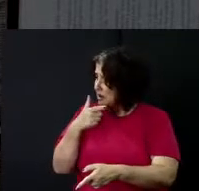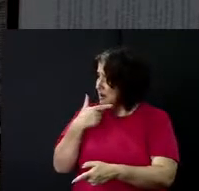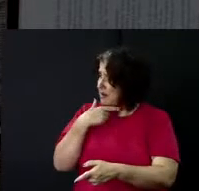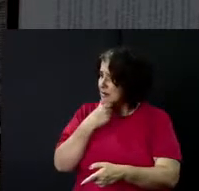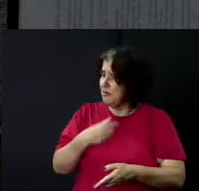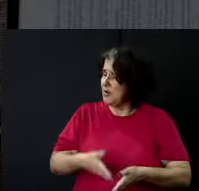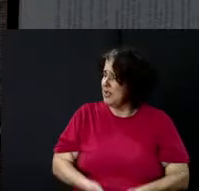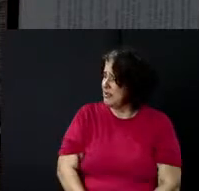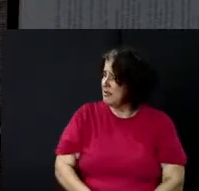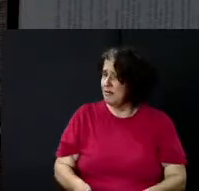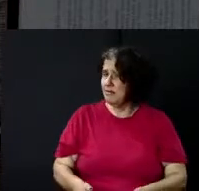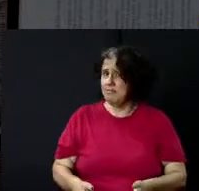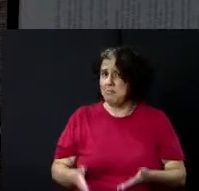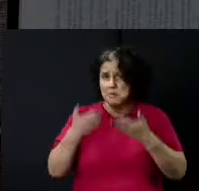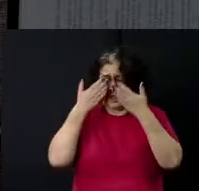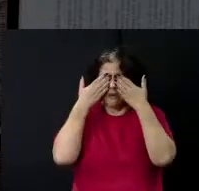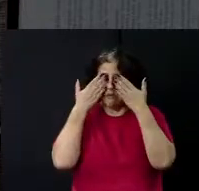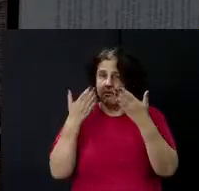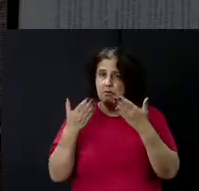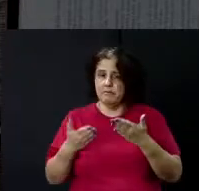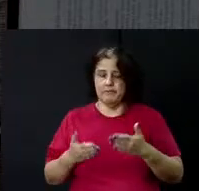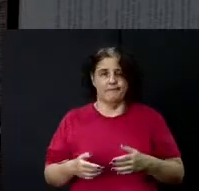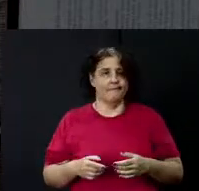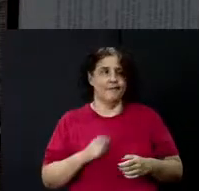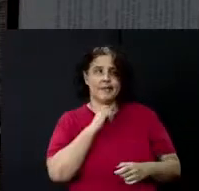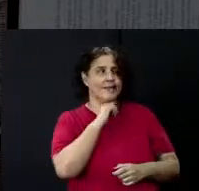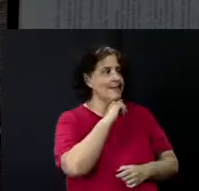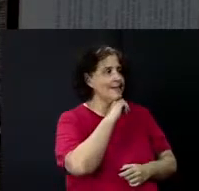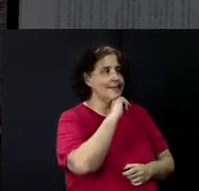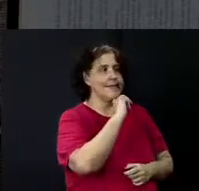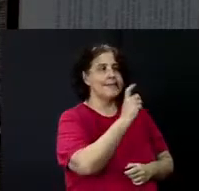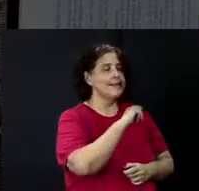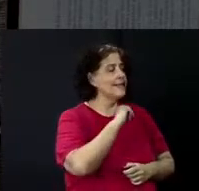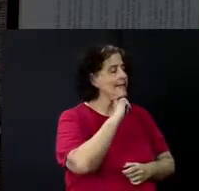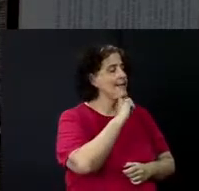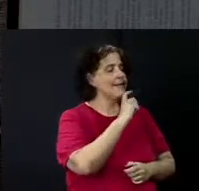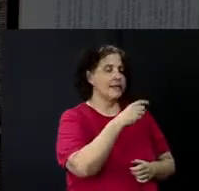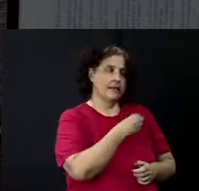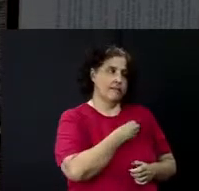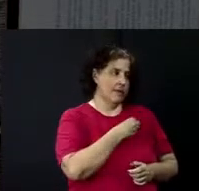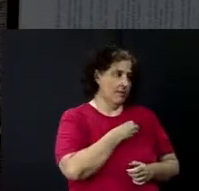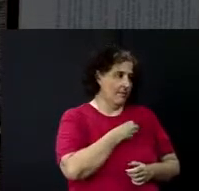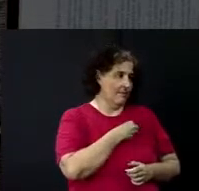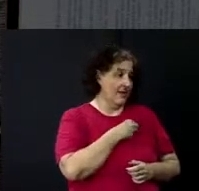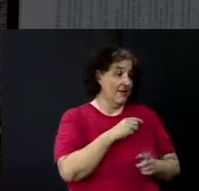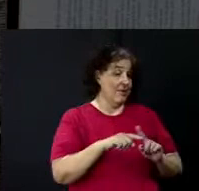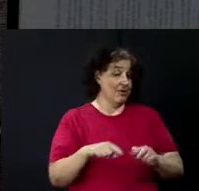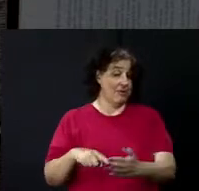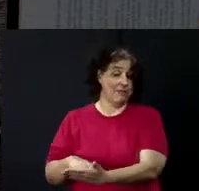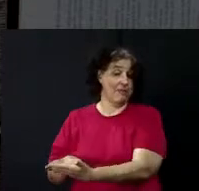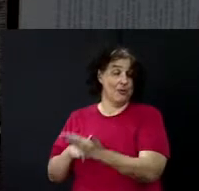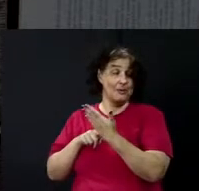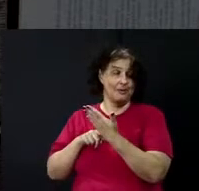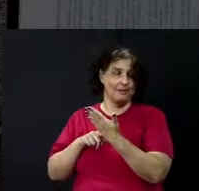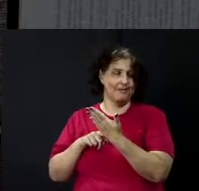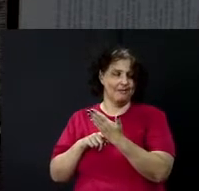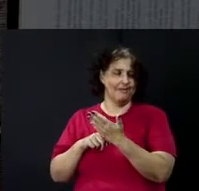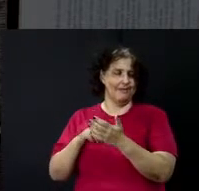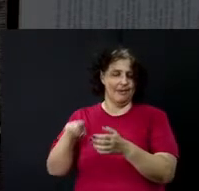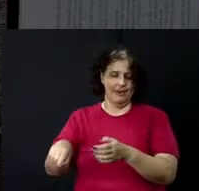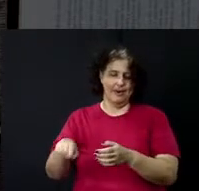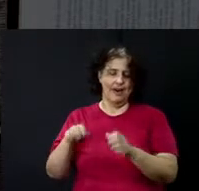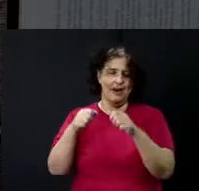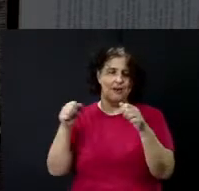pecou, nem seus pais, mas foi para que se manifestem nele as obras de Deus.